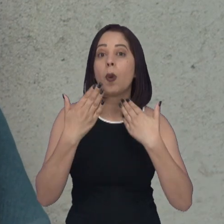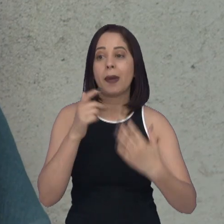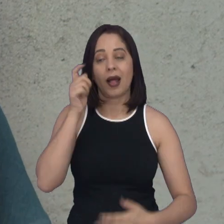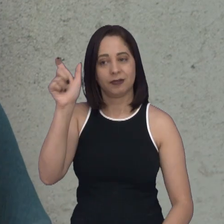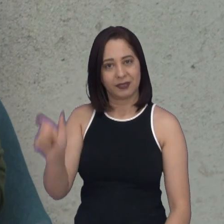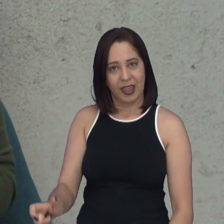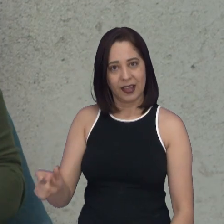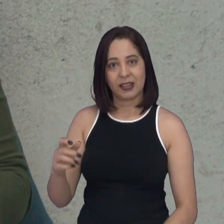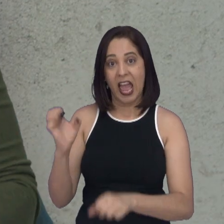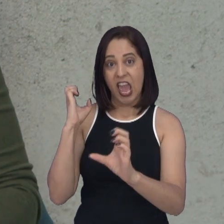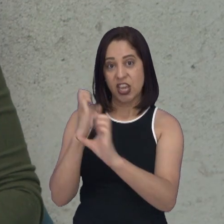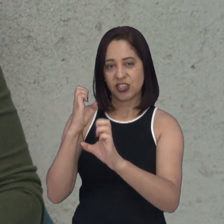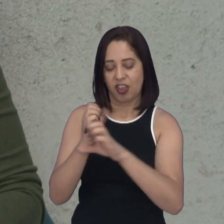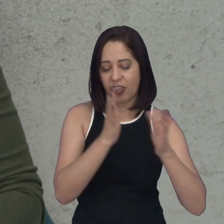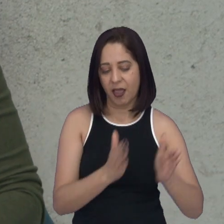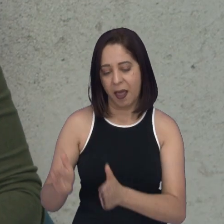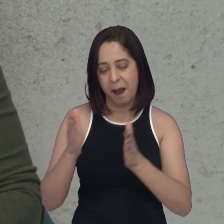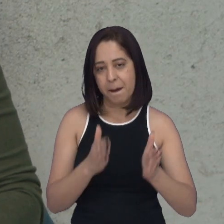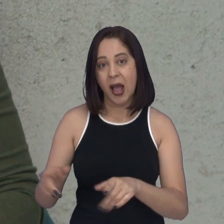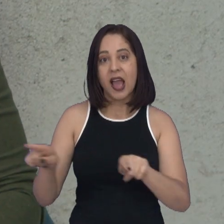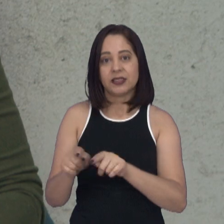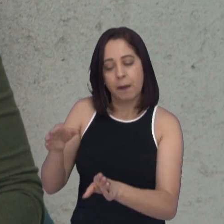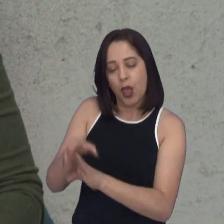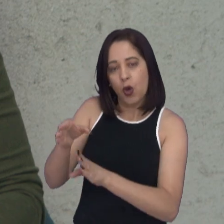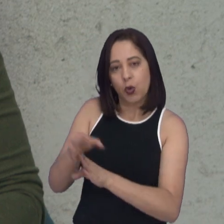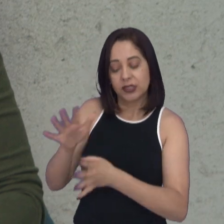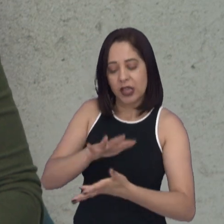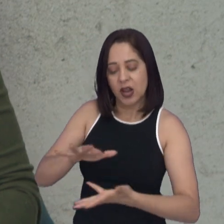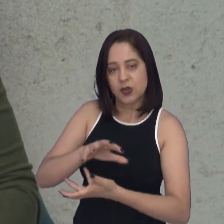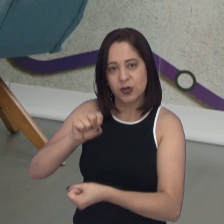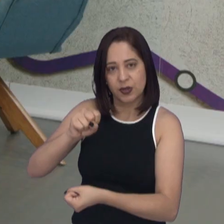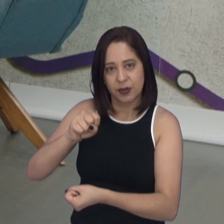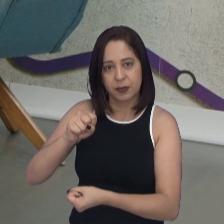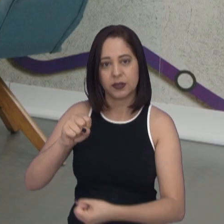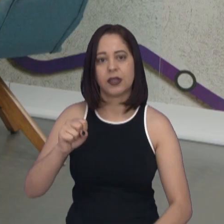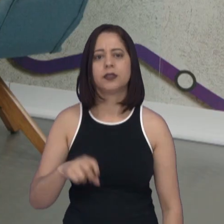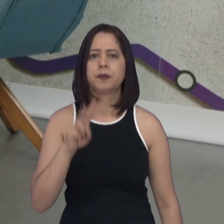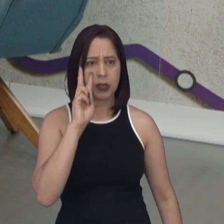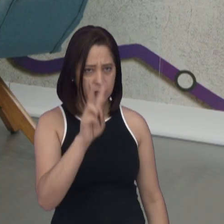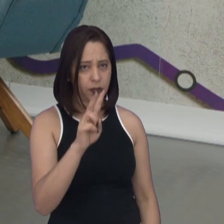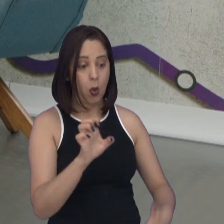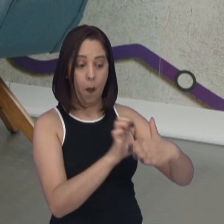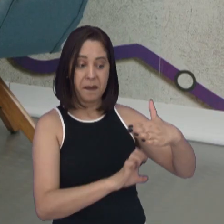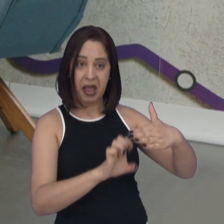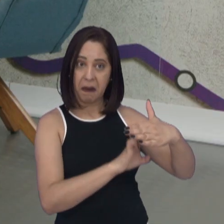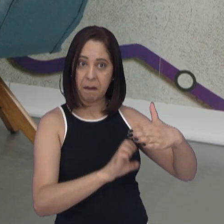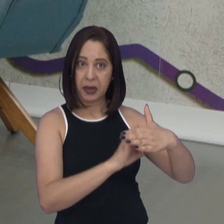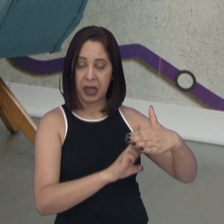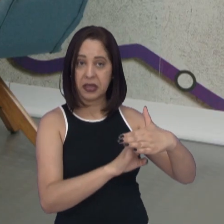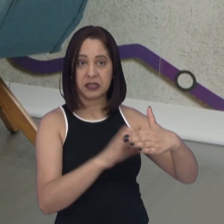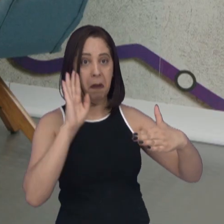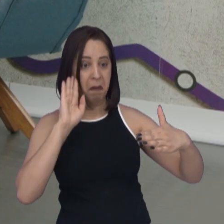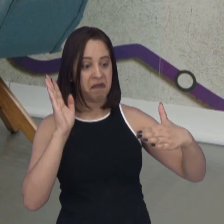que é engenheira de produção e consultora de sustentabilidade. Priscila, a gente vê aí que é uma empresa de referência, né, que a gente tem aqui